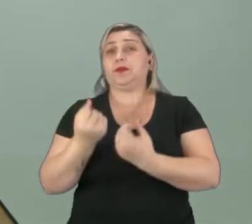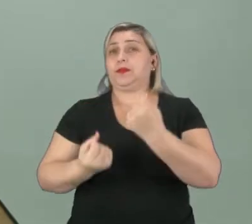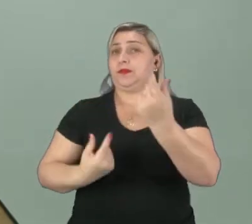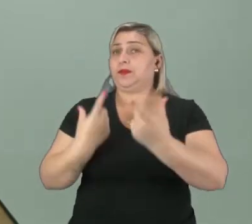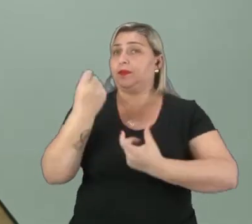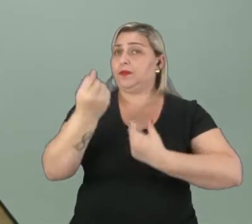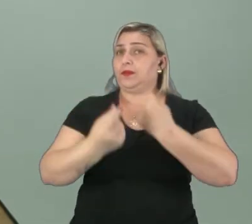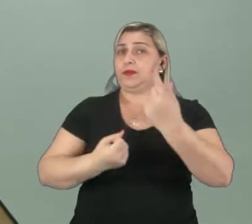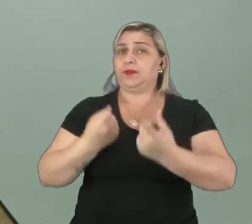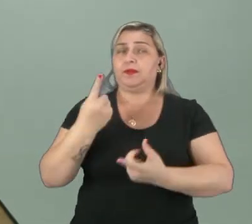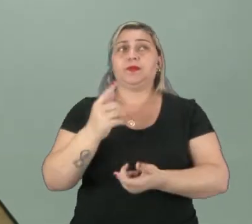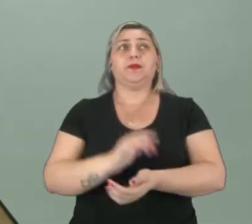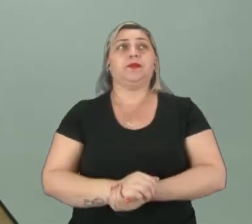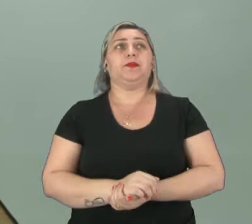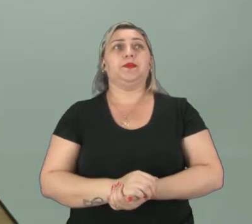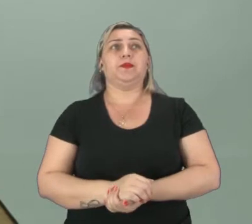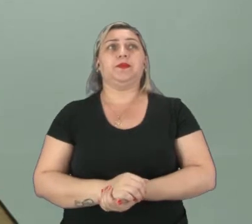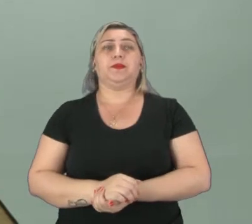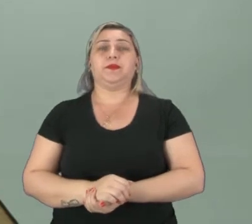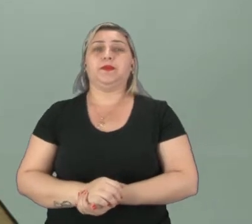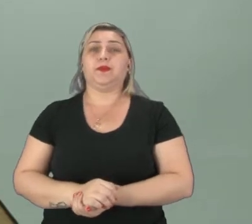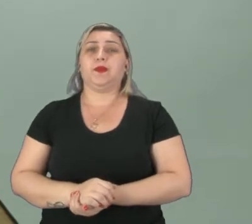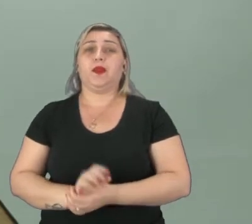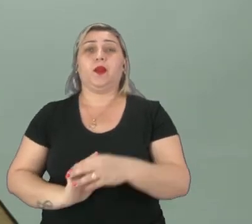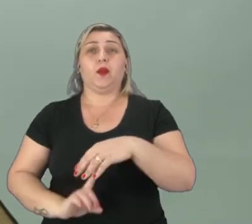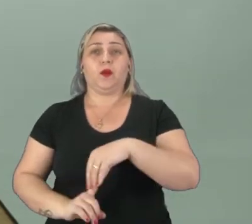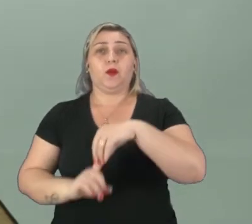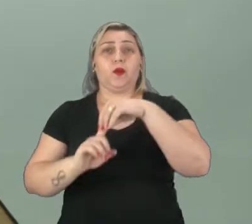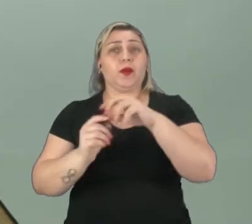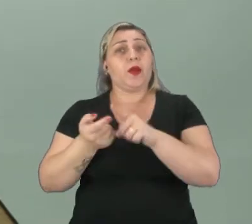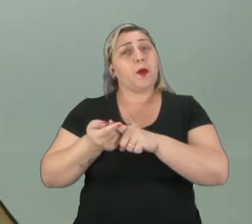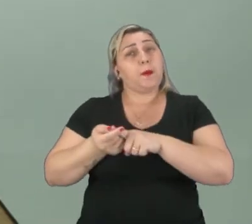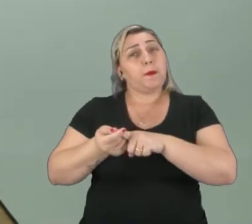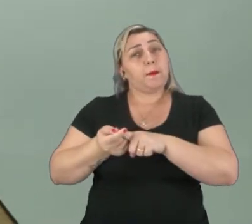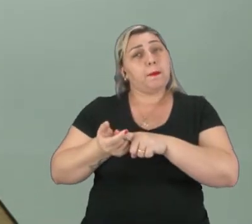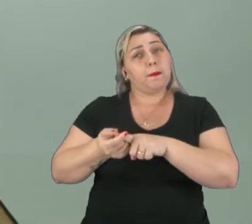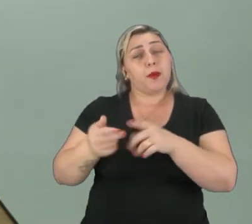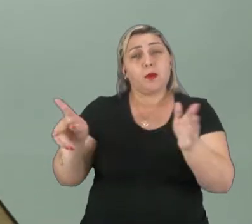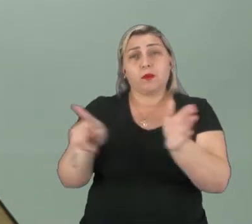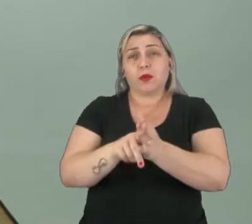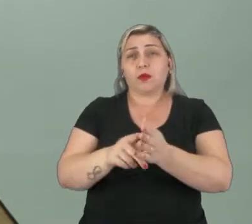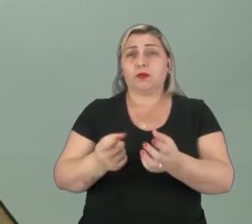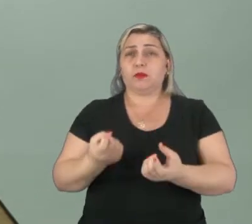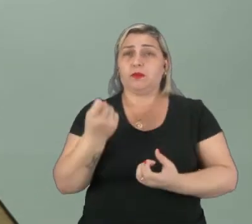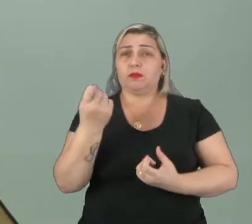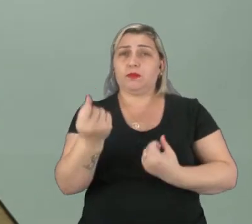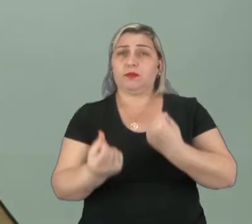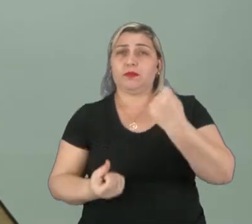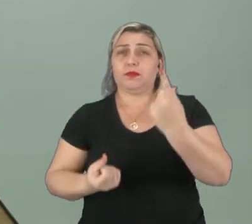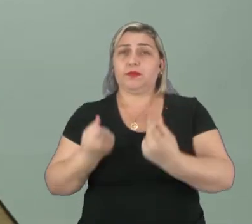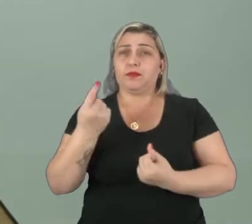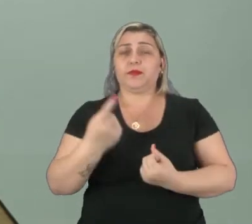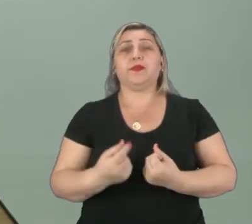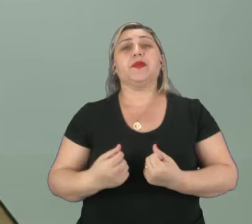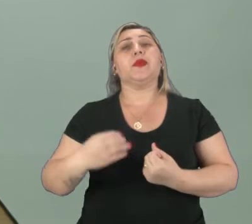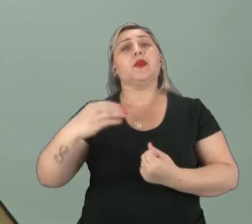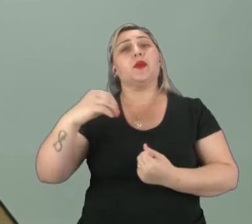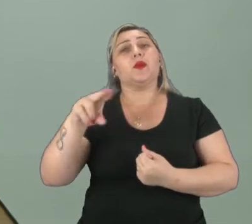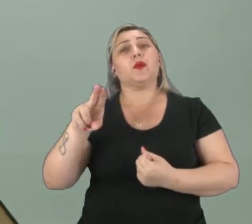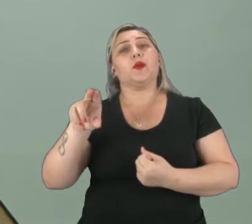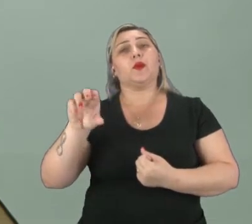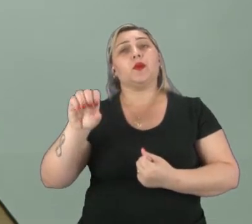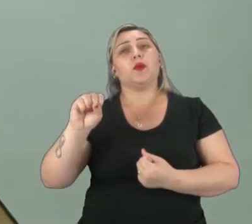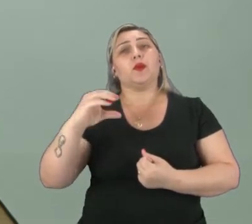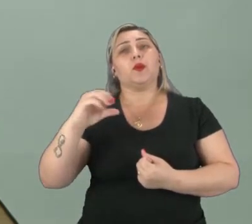pipoca? Que no ingrediente da pipoca, o único ingrediente é a pipoca, o milho para a pipoca. Do cuscuz, o